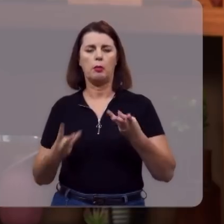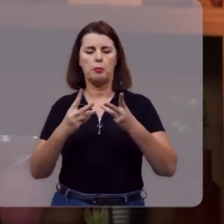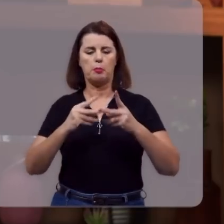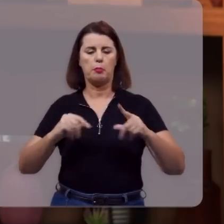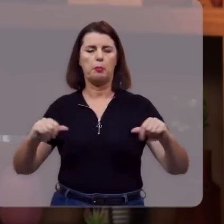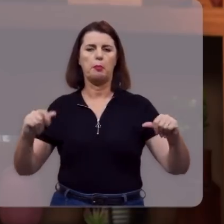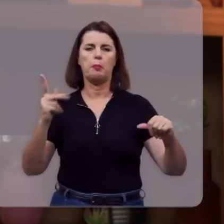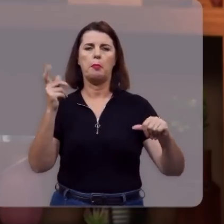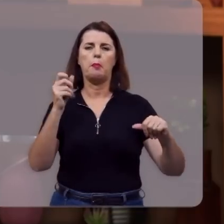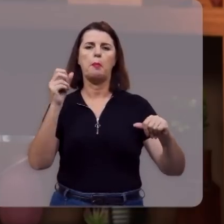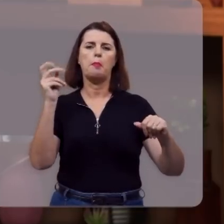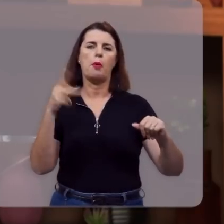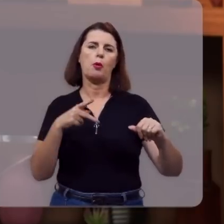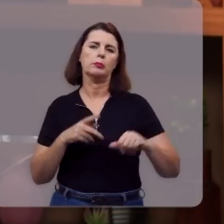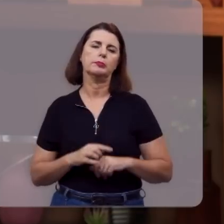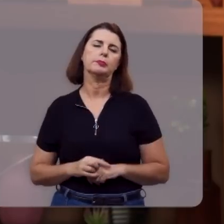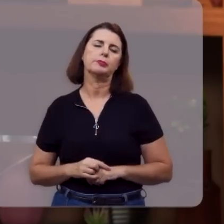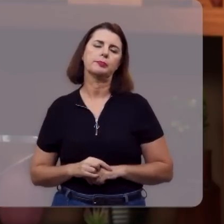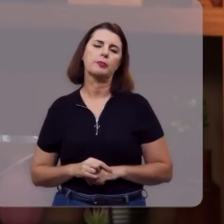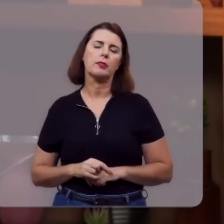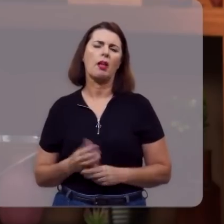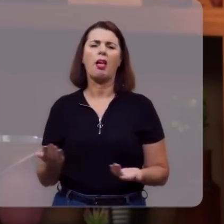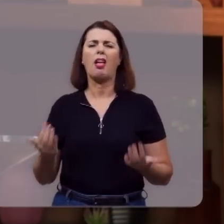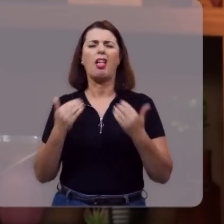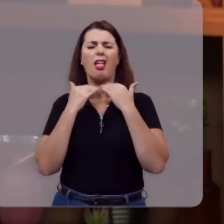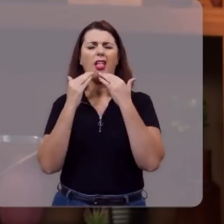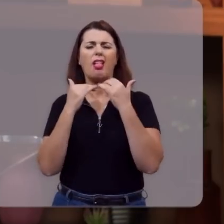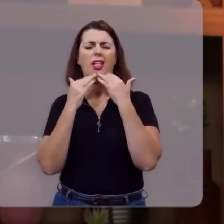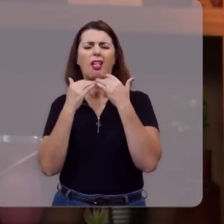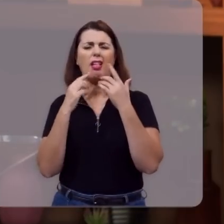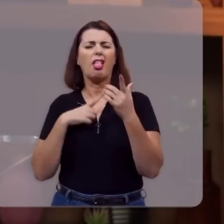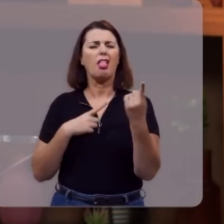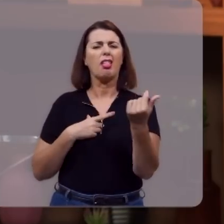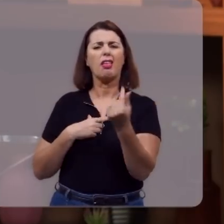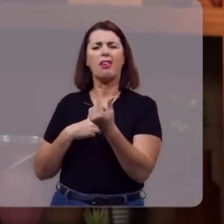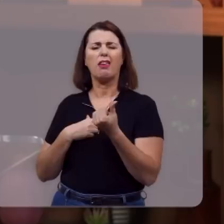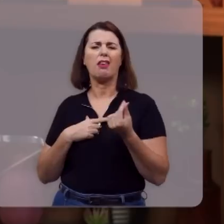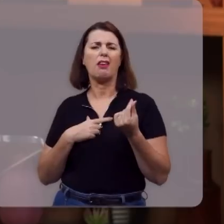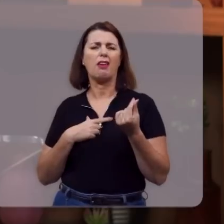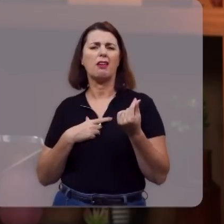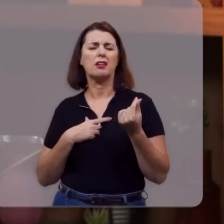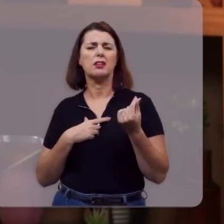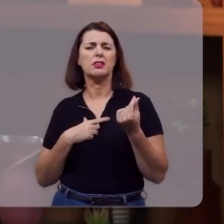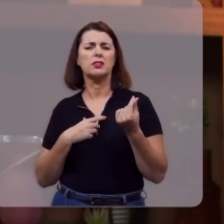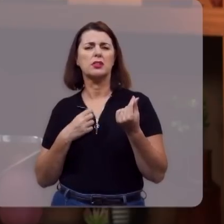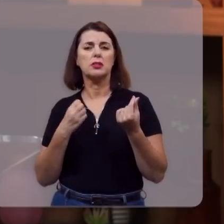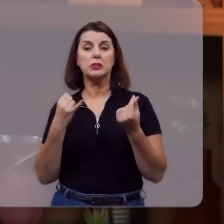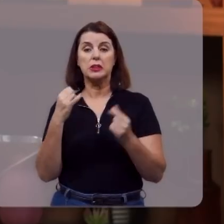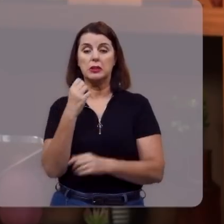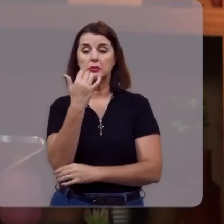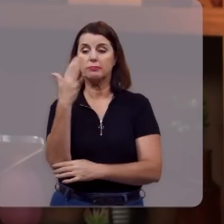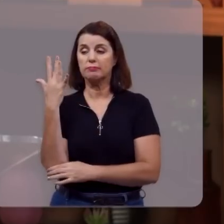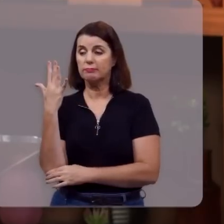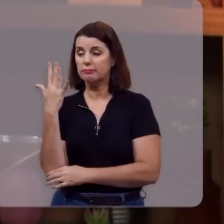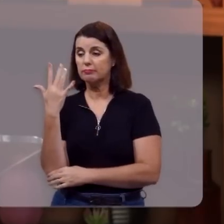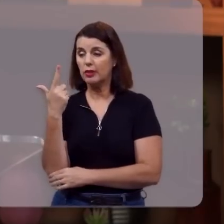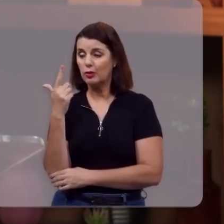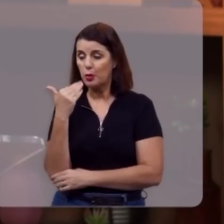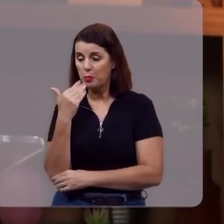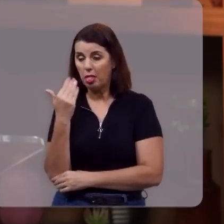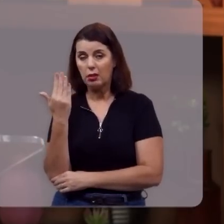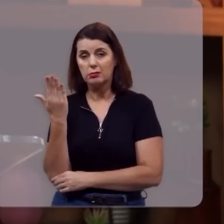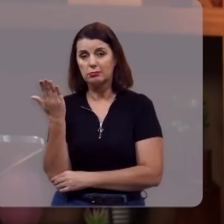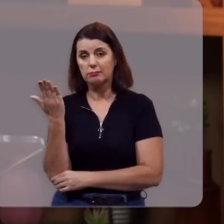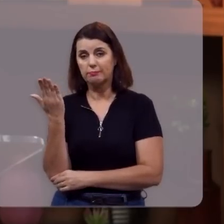viramos pó. De nada adiantaria termos dinheiro se os campos não produzem